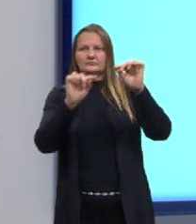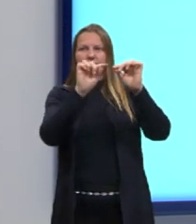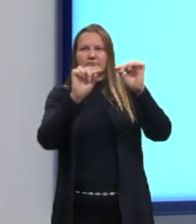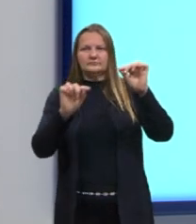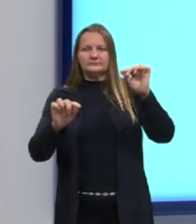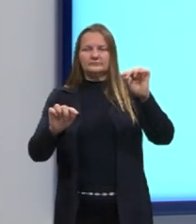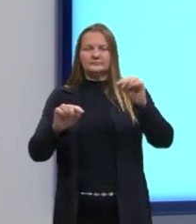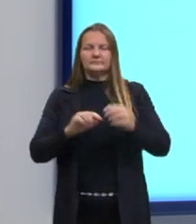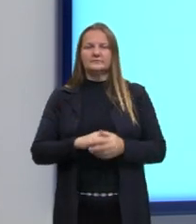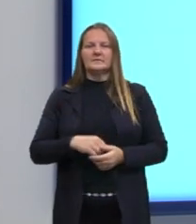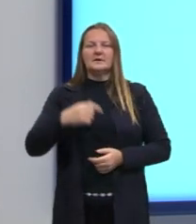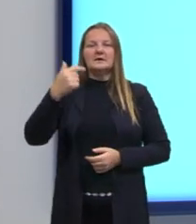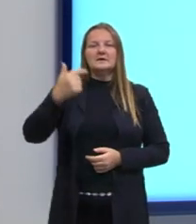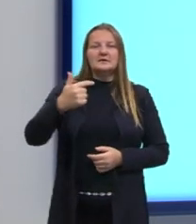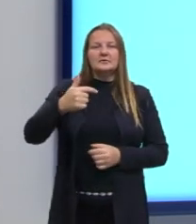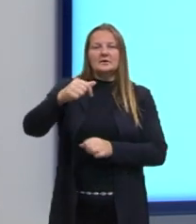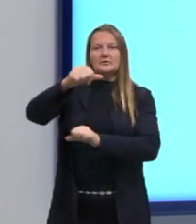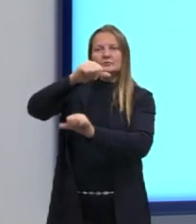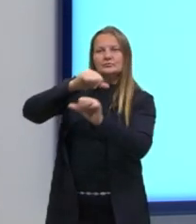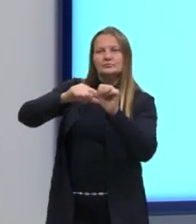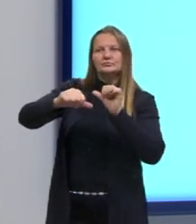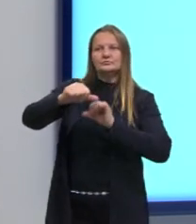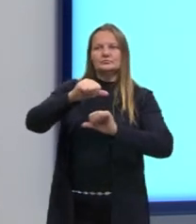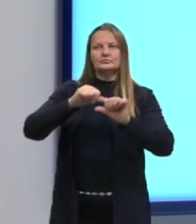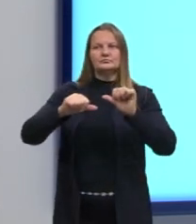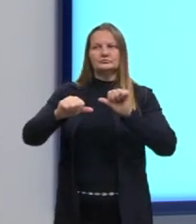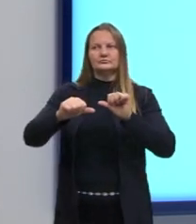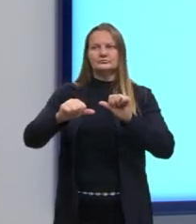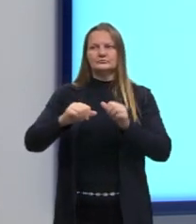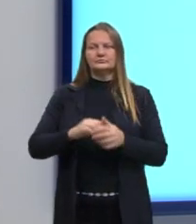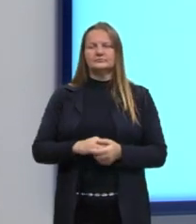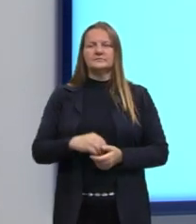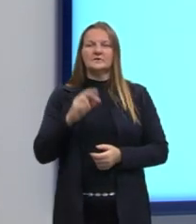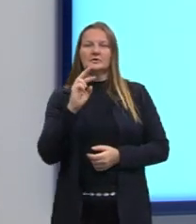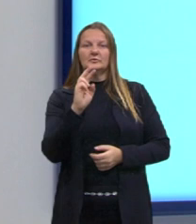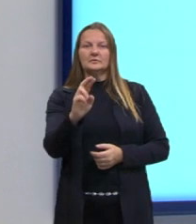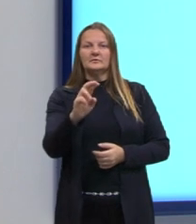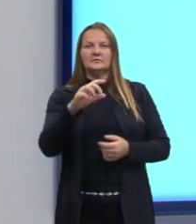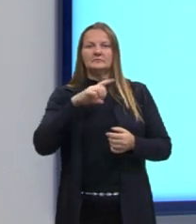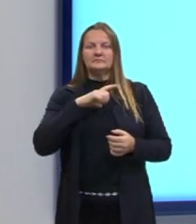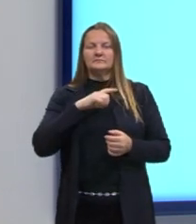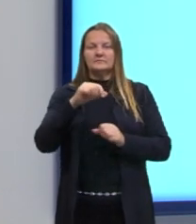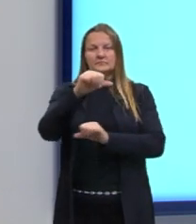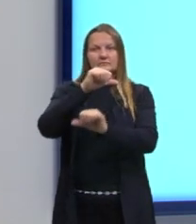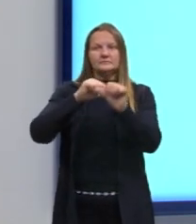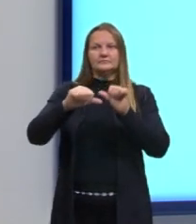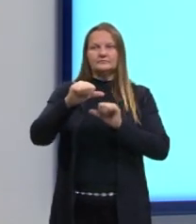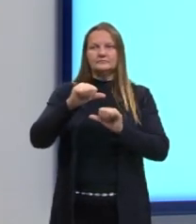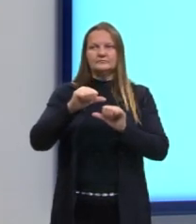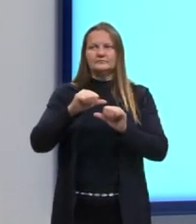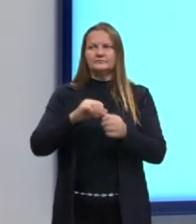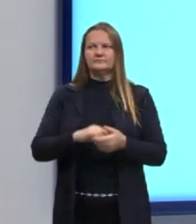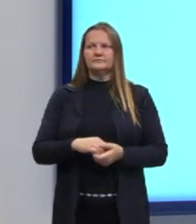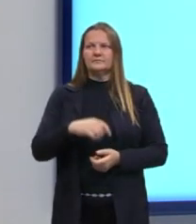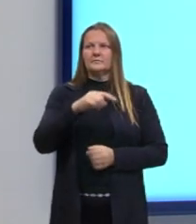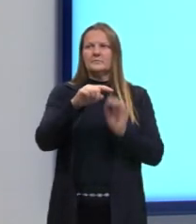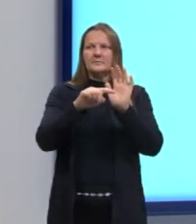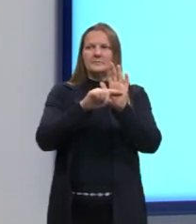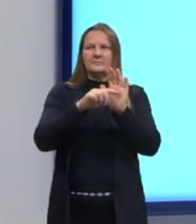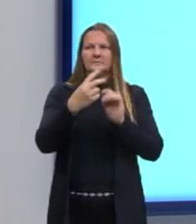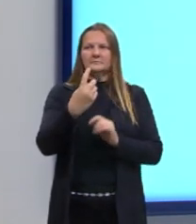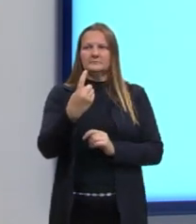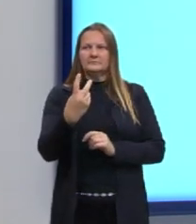e as diagonais secundárias né aqui já tá o resultado com o sinalzinho invertido então nós teríamos